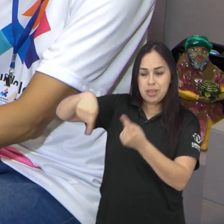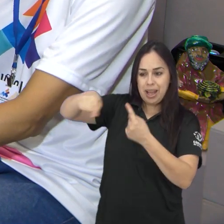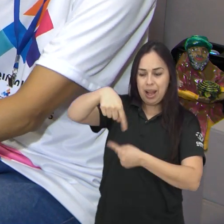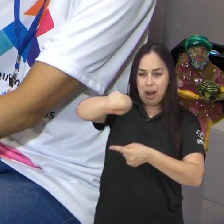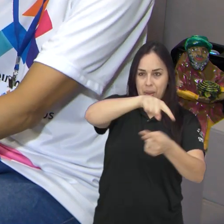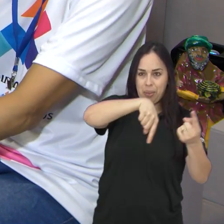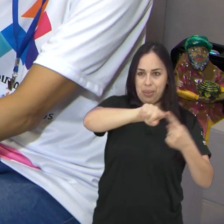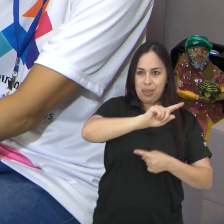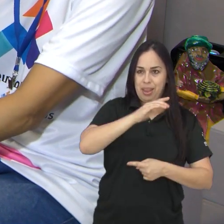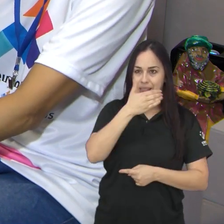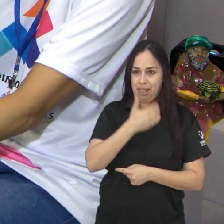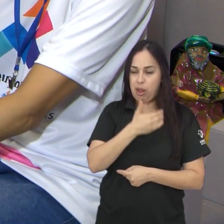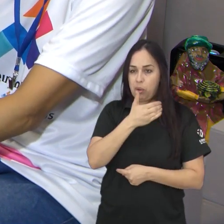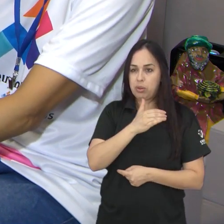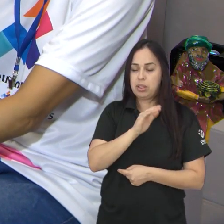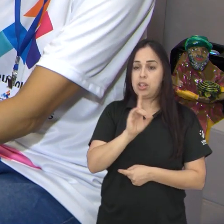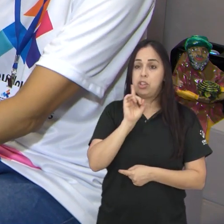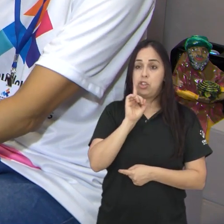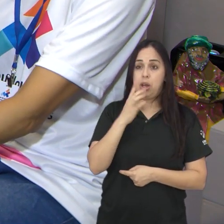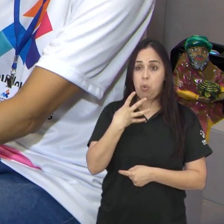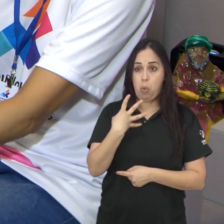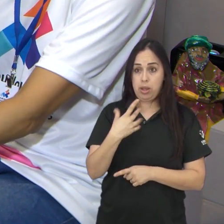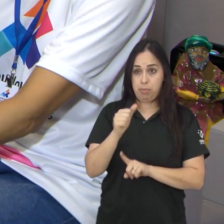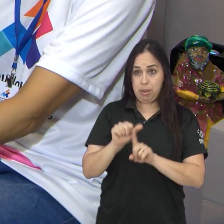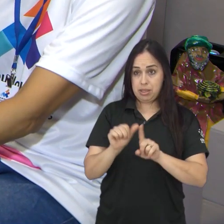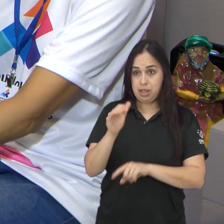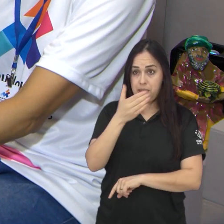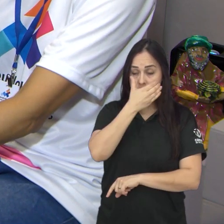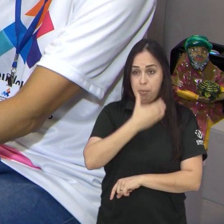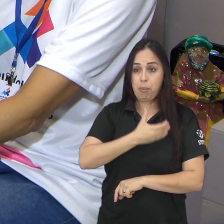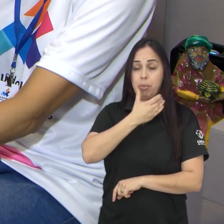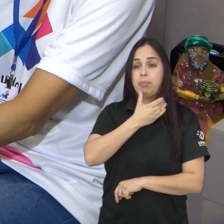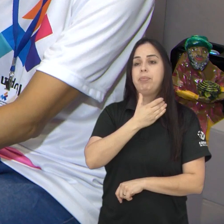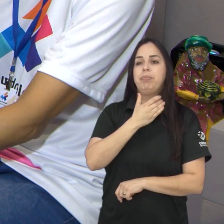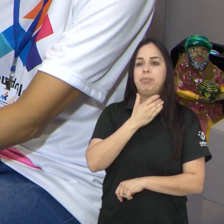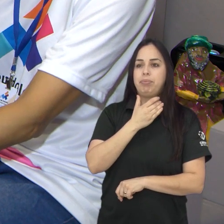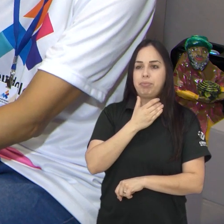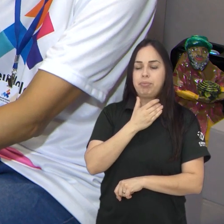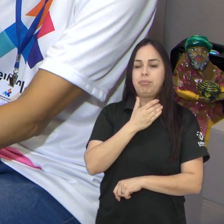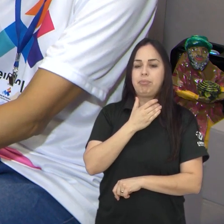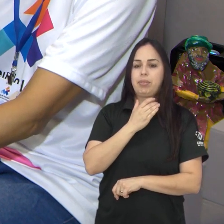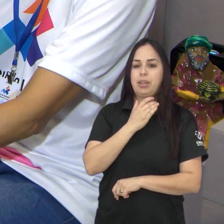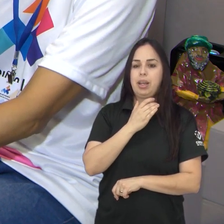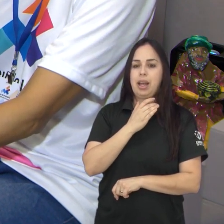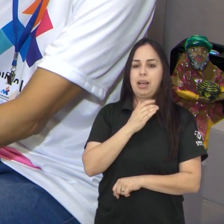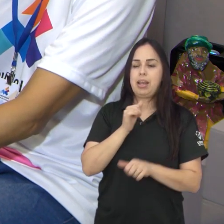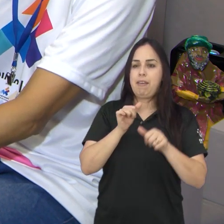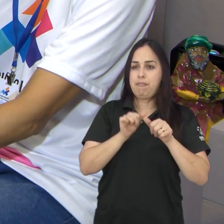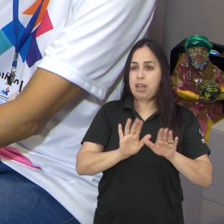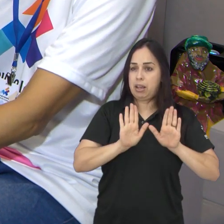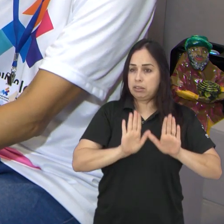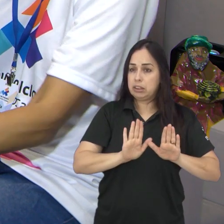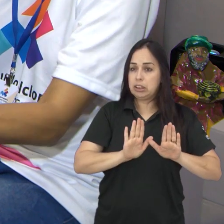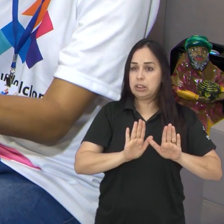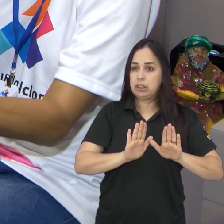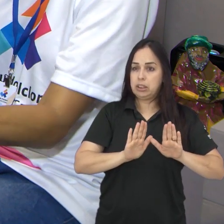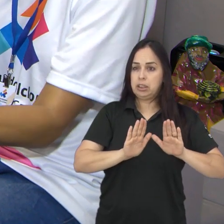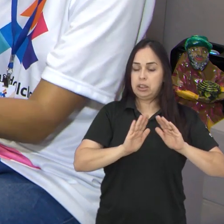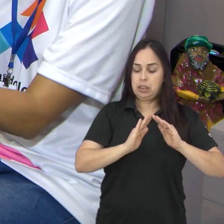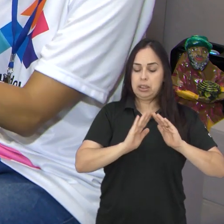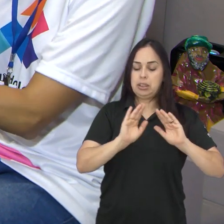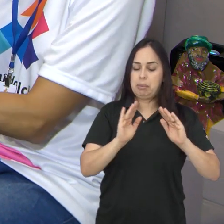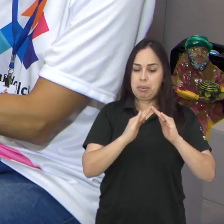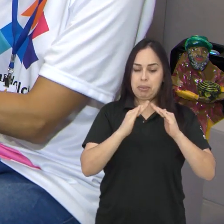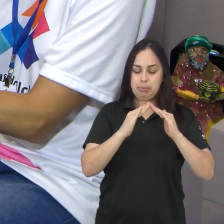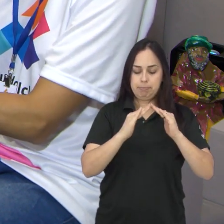a gente está iniciando o ciclo do Natal aqui agora no dia 4 de dezembro. E a gente fica